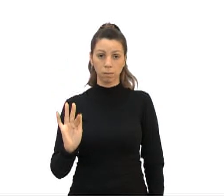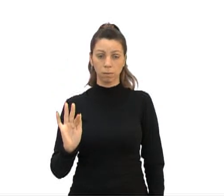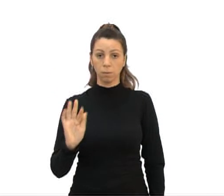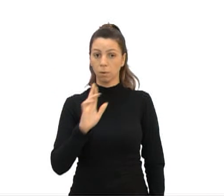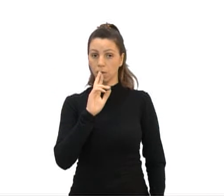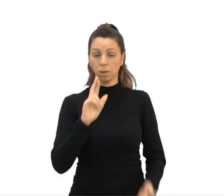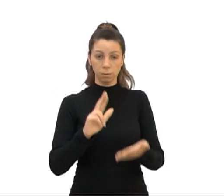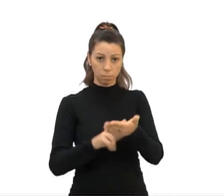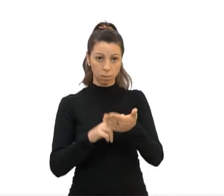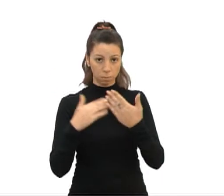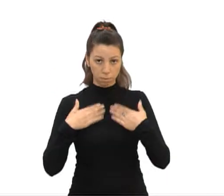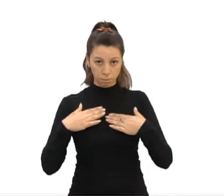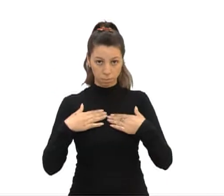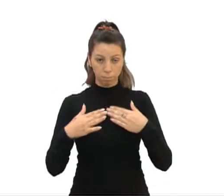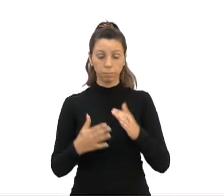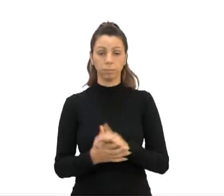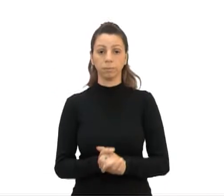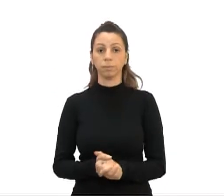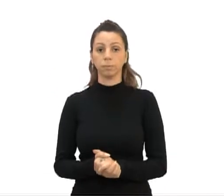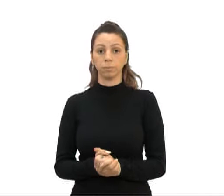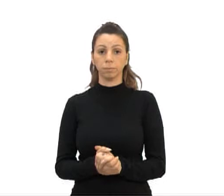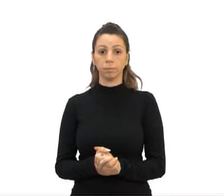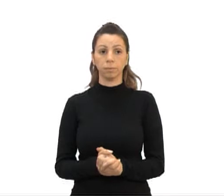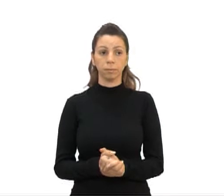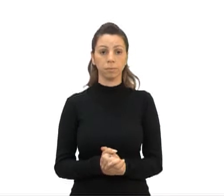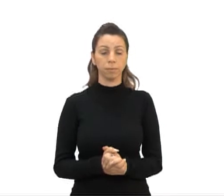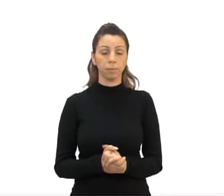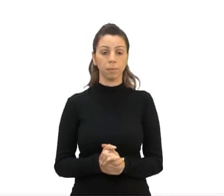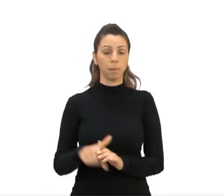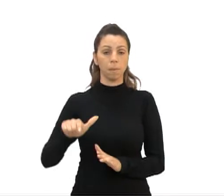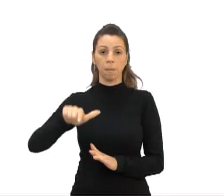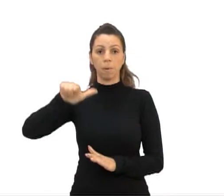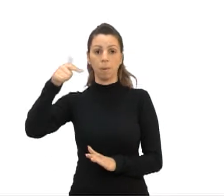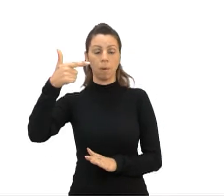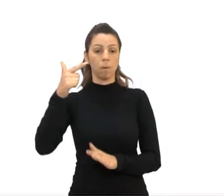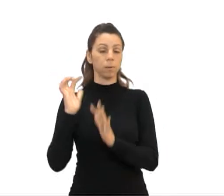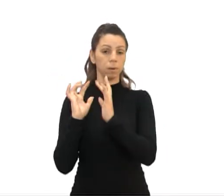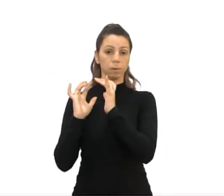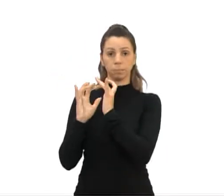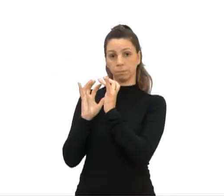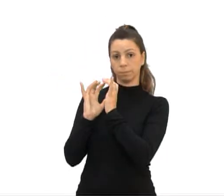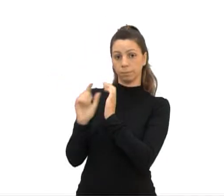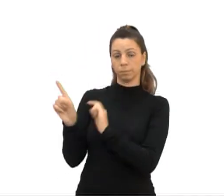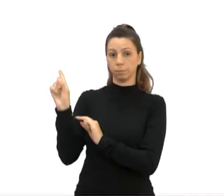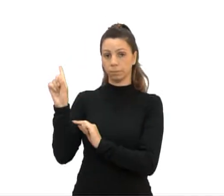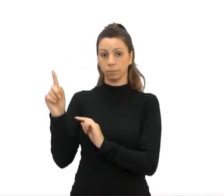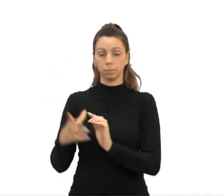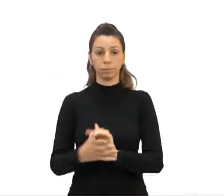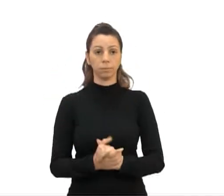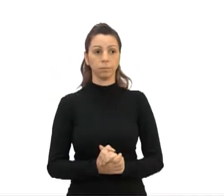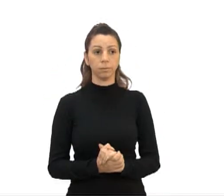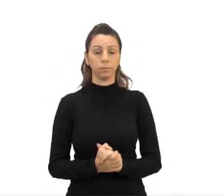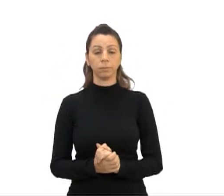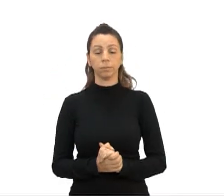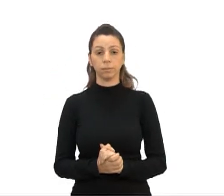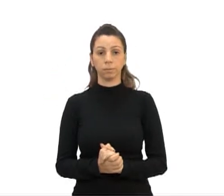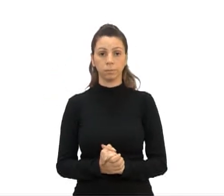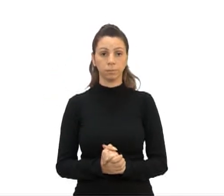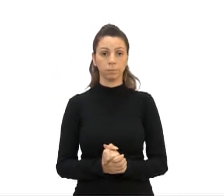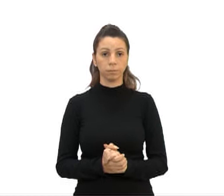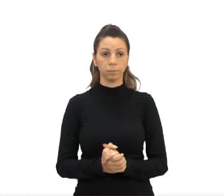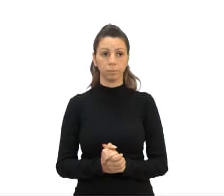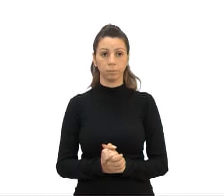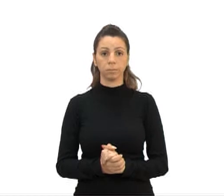Tranquilo? Passamos. Uma outra reflexão para a gente fazer sobre esse texto. Nós sabemos